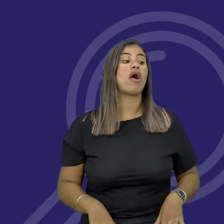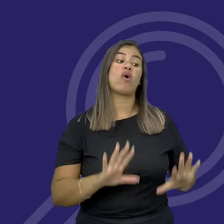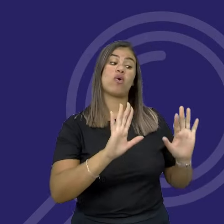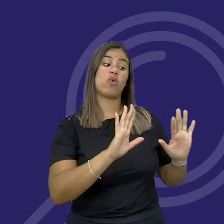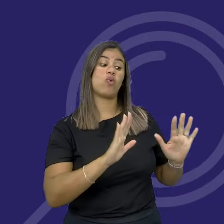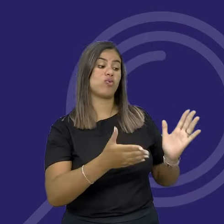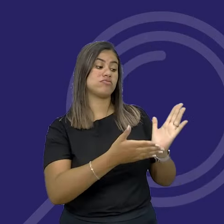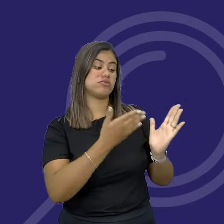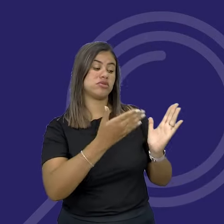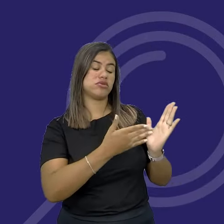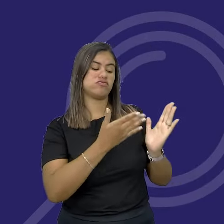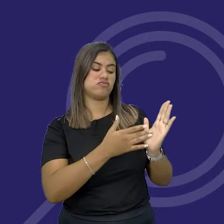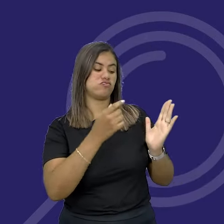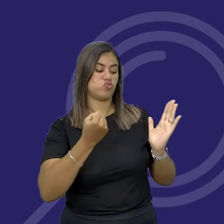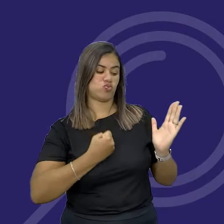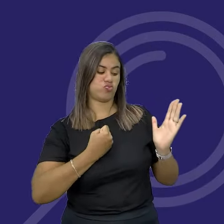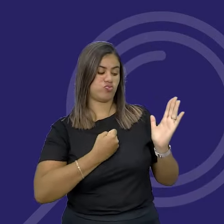lá.